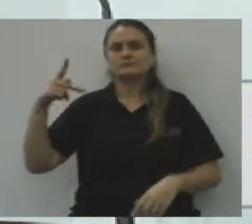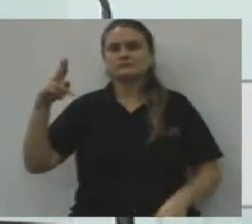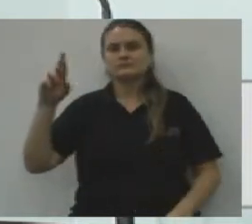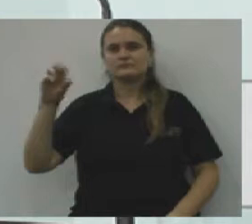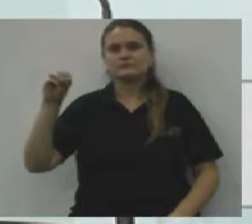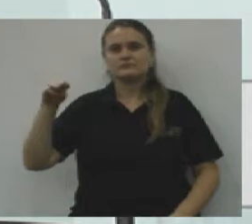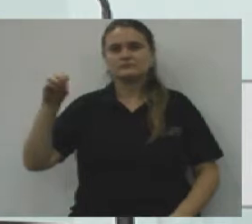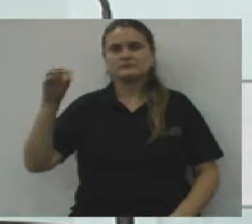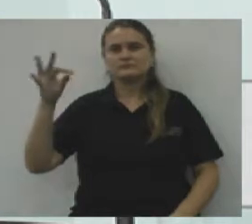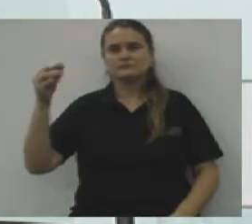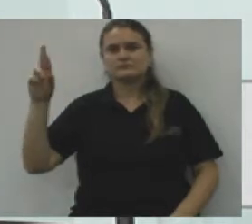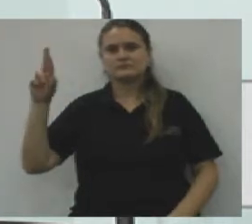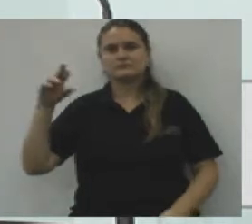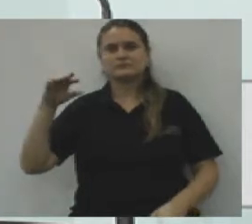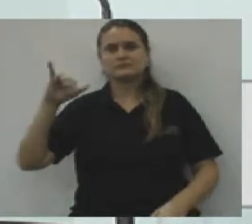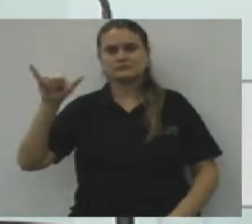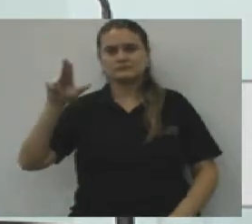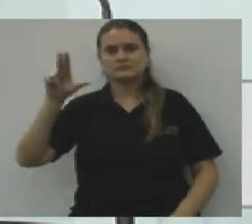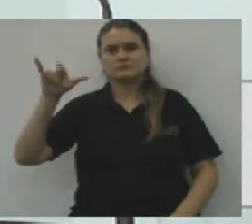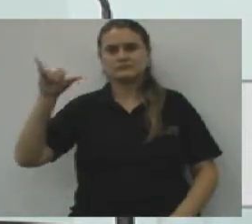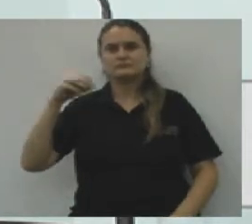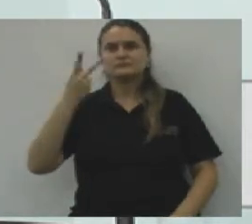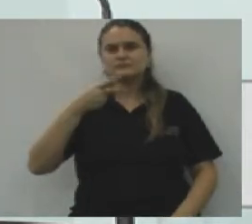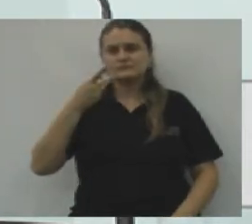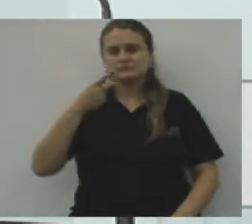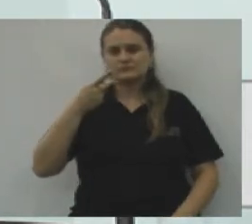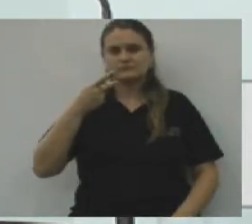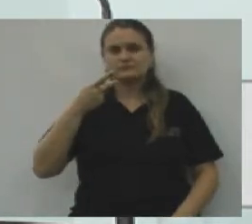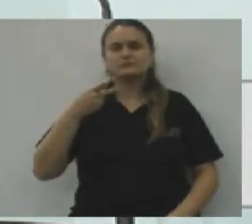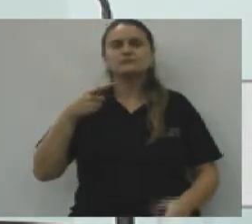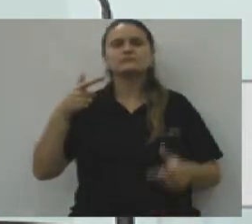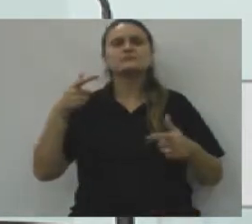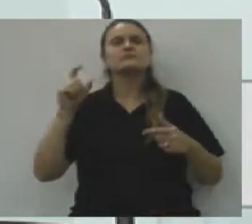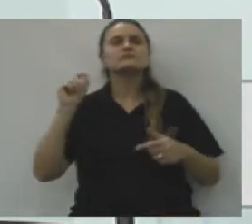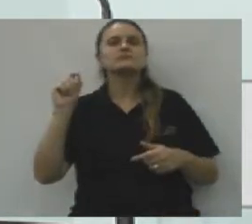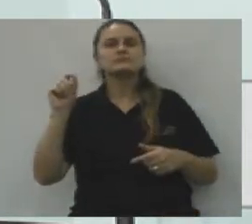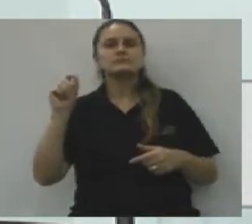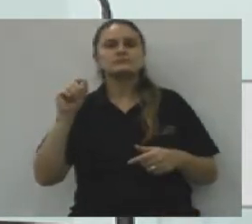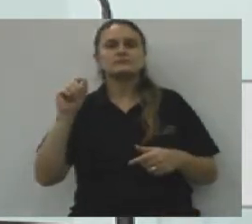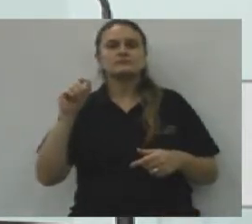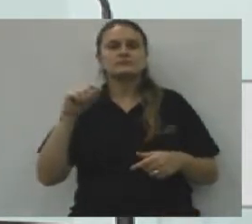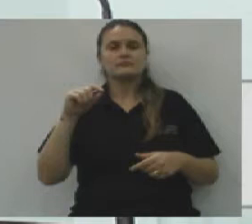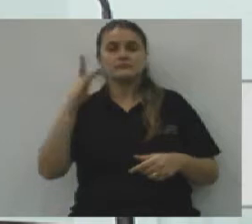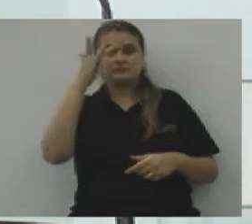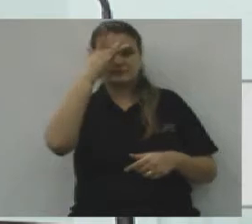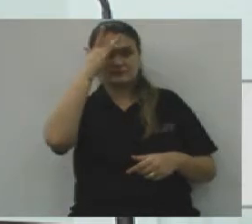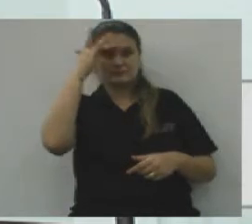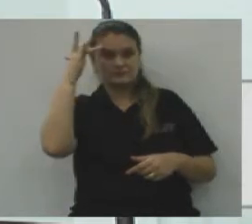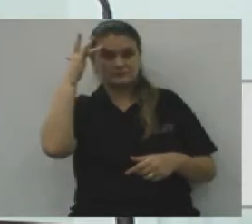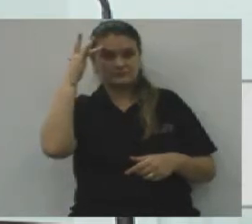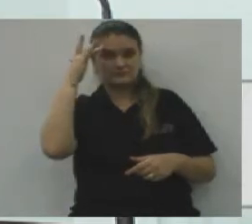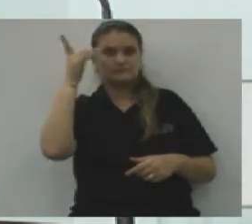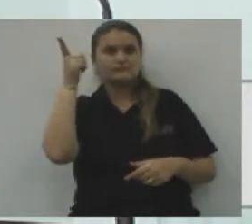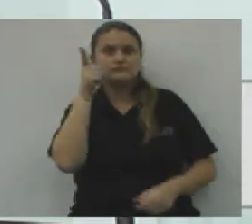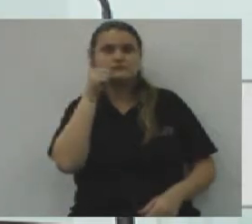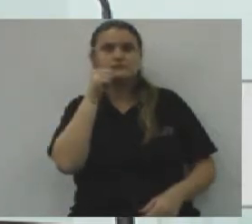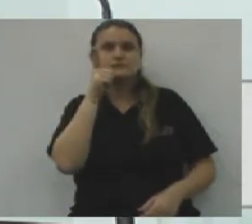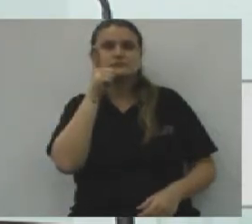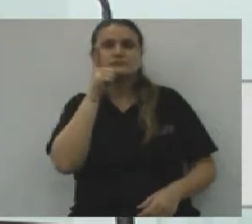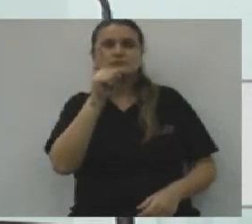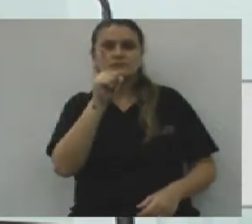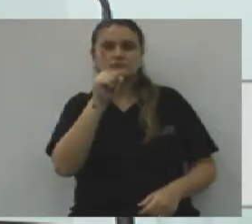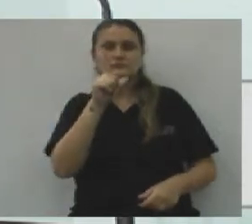Dr. Júlio, e pelo nosso juiz, Dr. Carlos, aonde o nosso cidadão que consegue